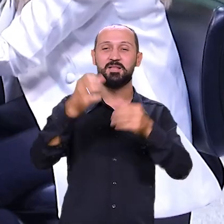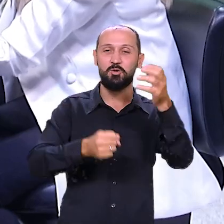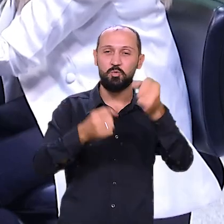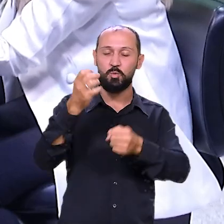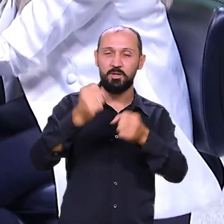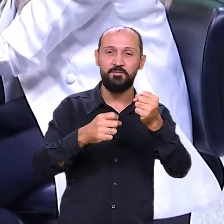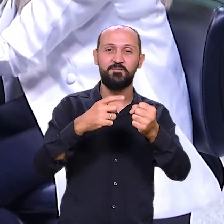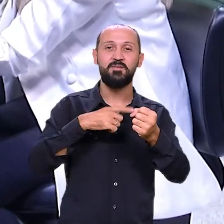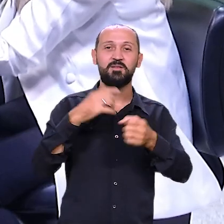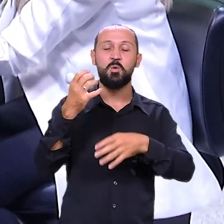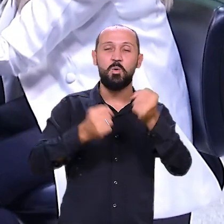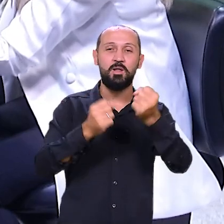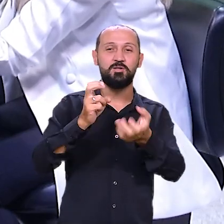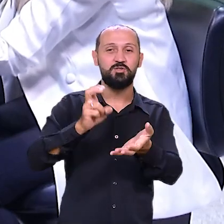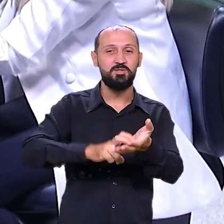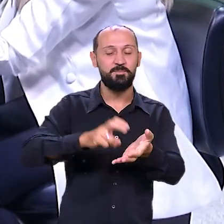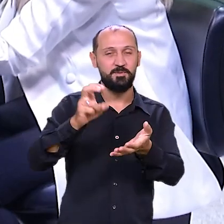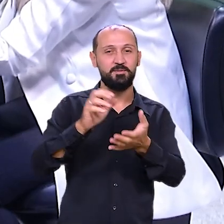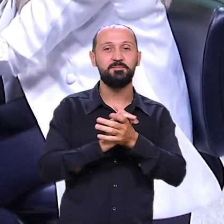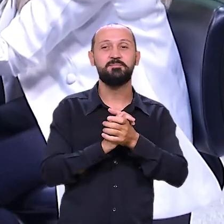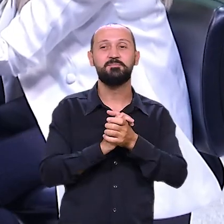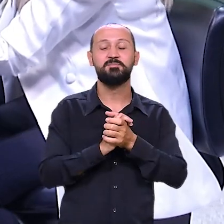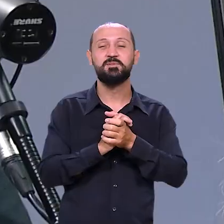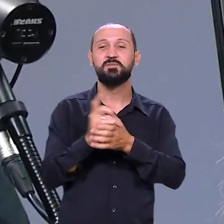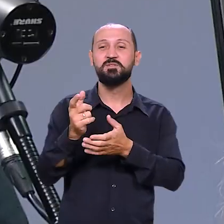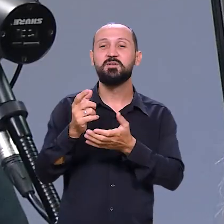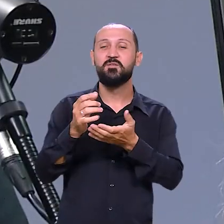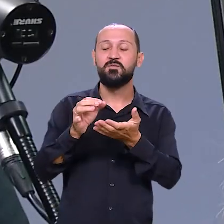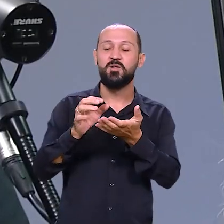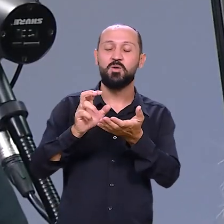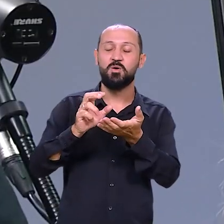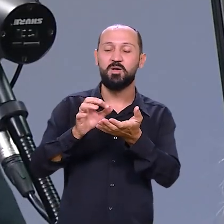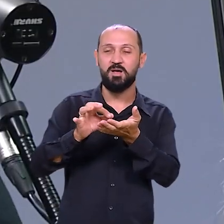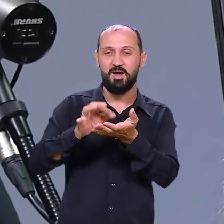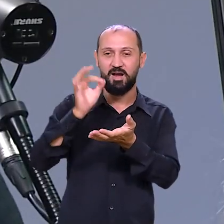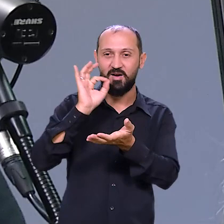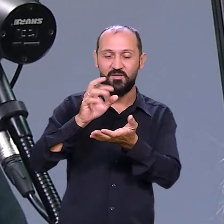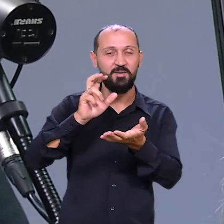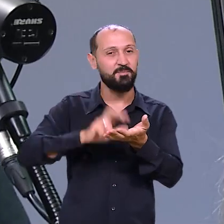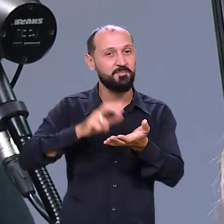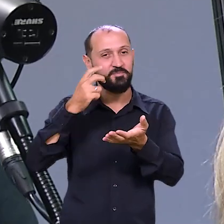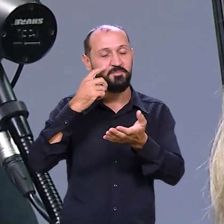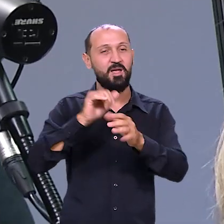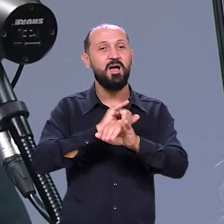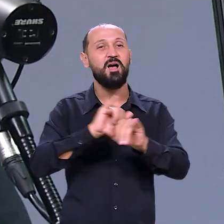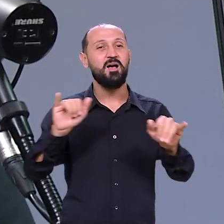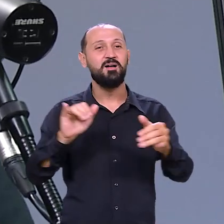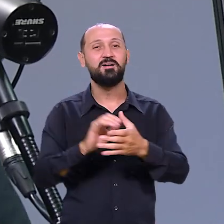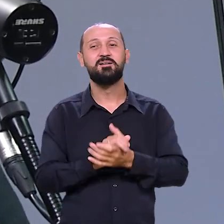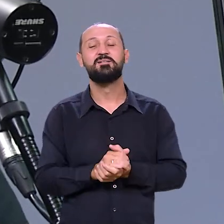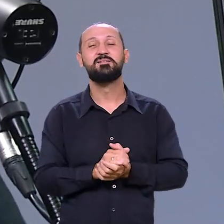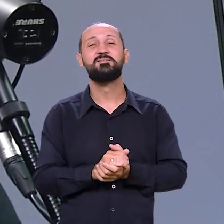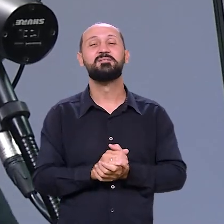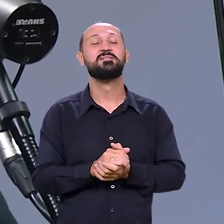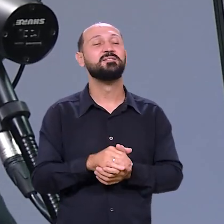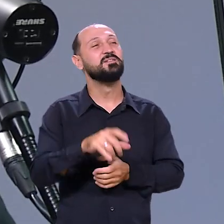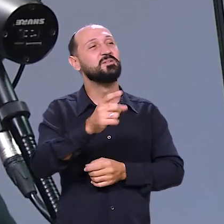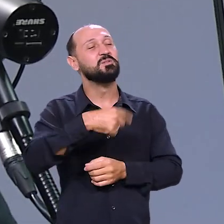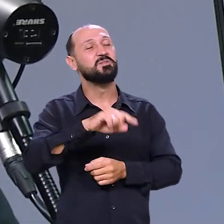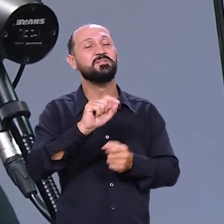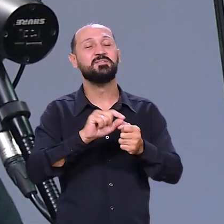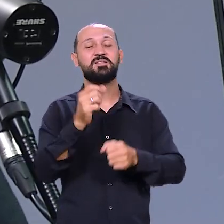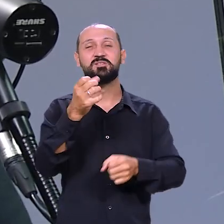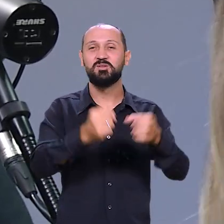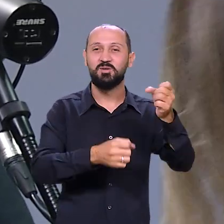vai ter o leite da manhã. Você falou café da manhã, e um slogan, né, dos produtores